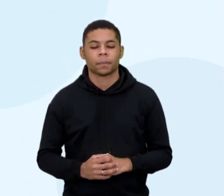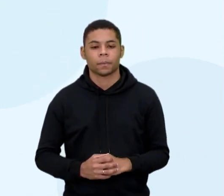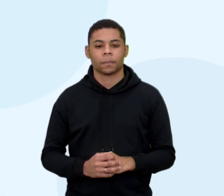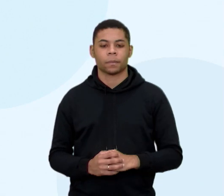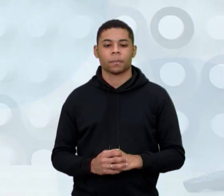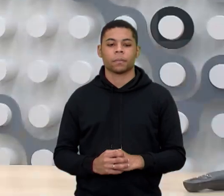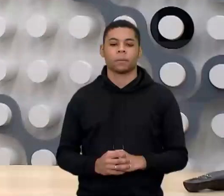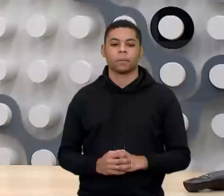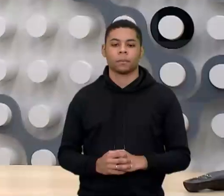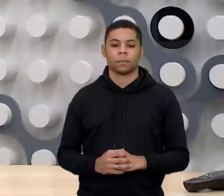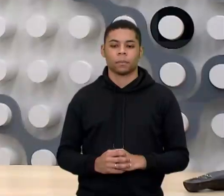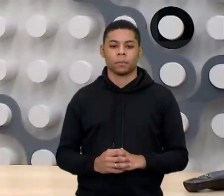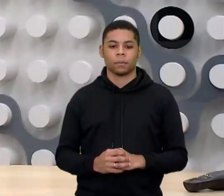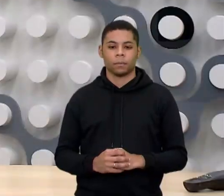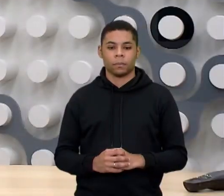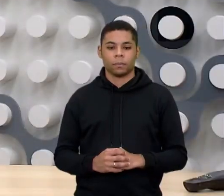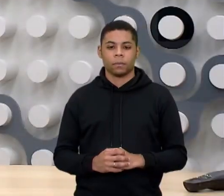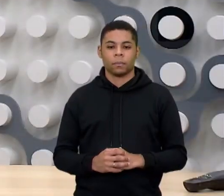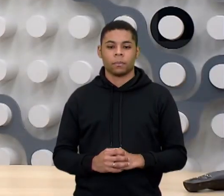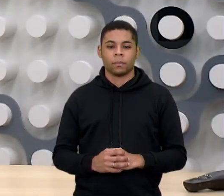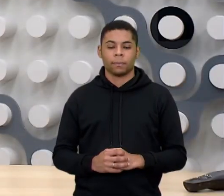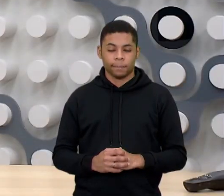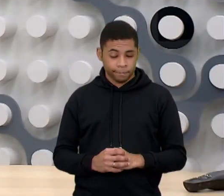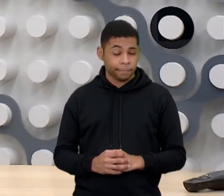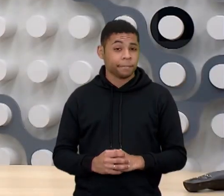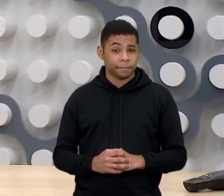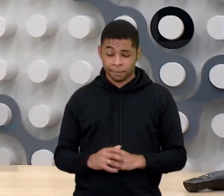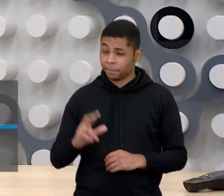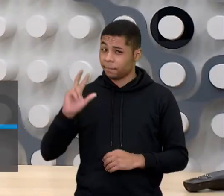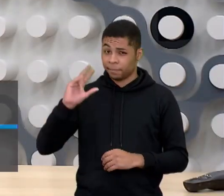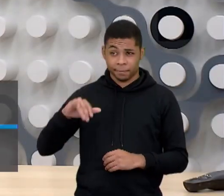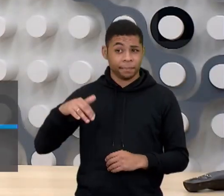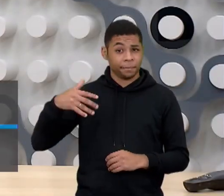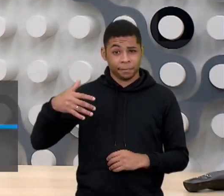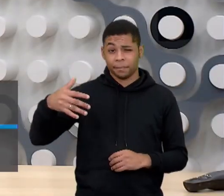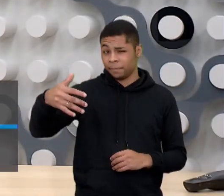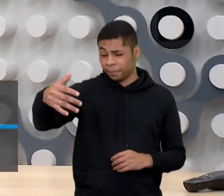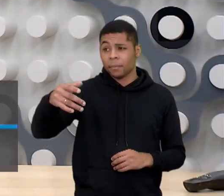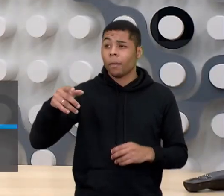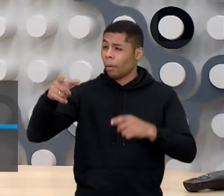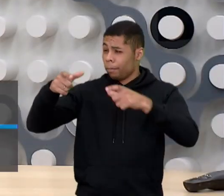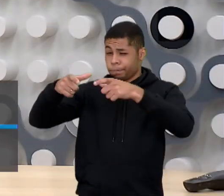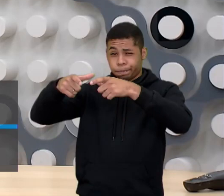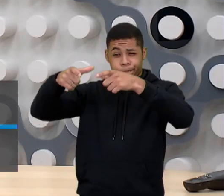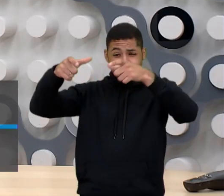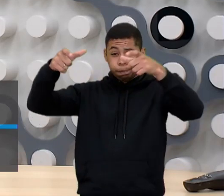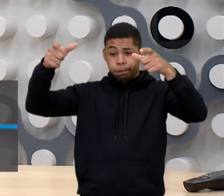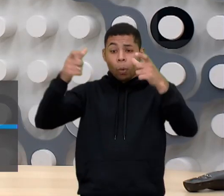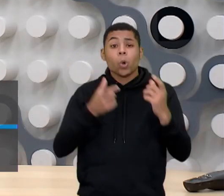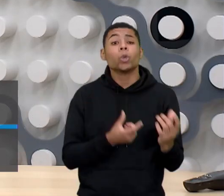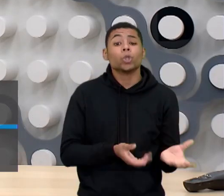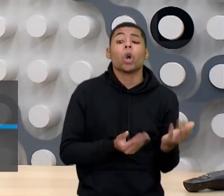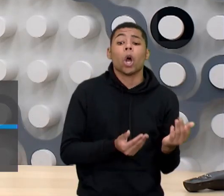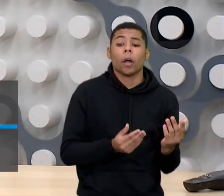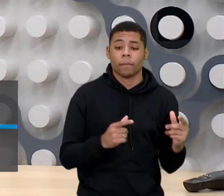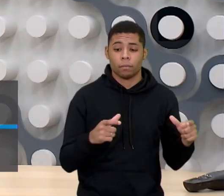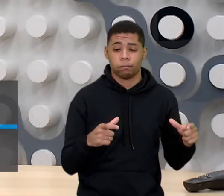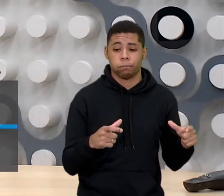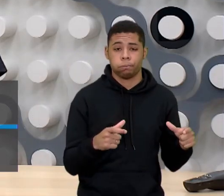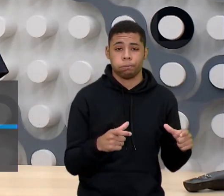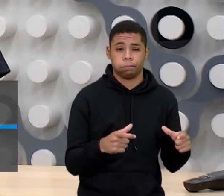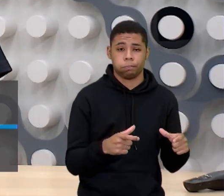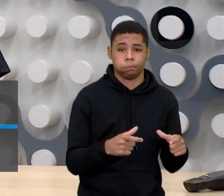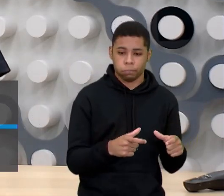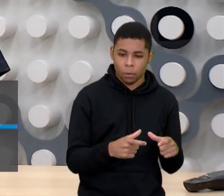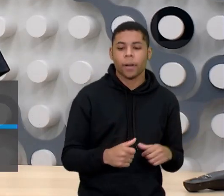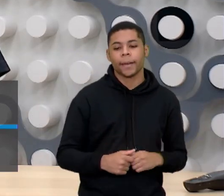de população adulta, né? E a tendência, né, como eu falei para vocês, é logicamente dessa população aí aumentar cada